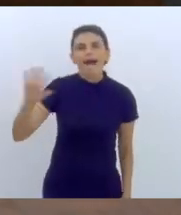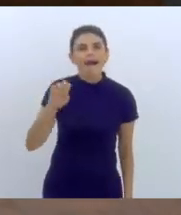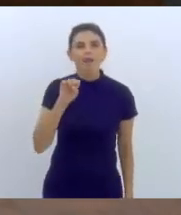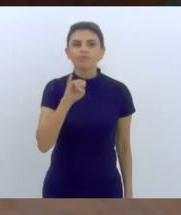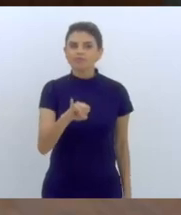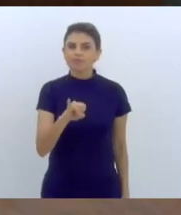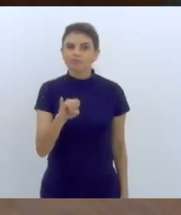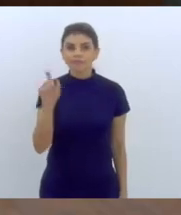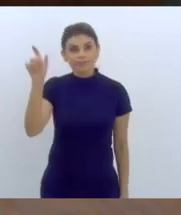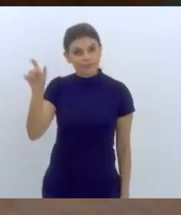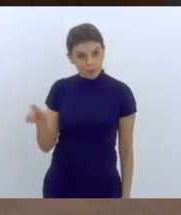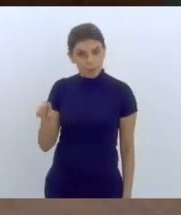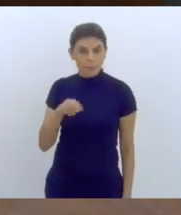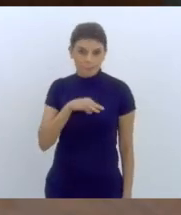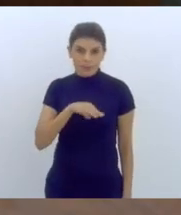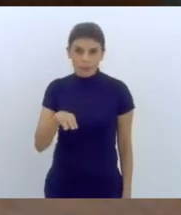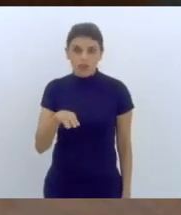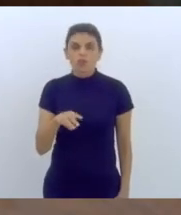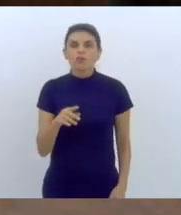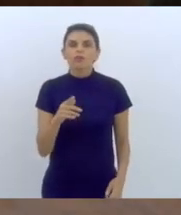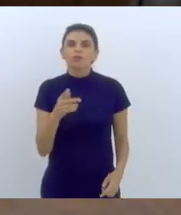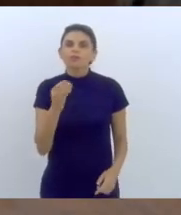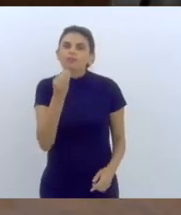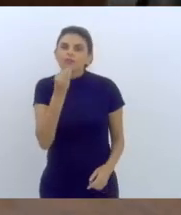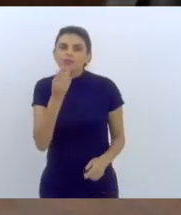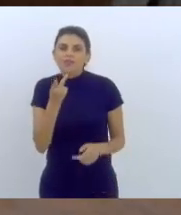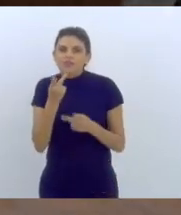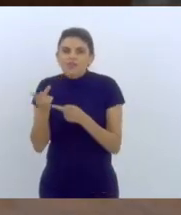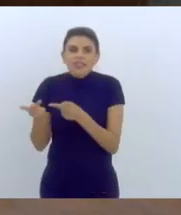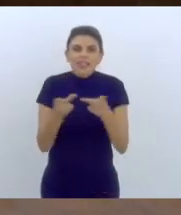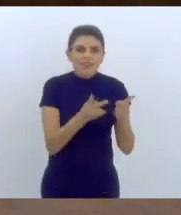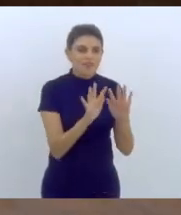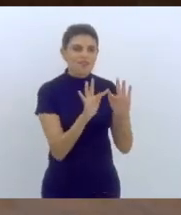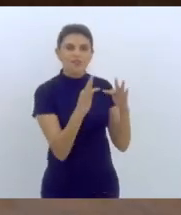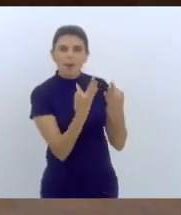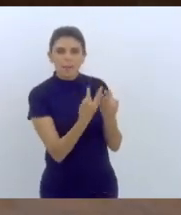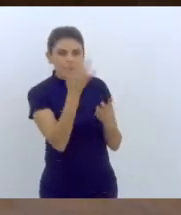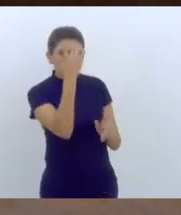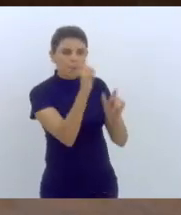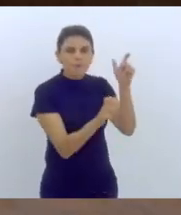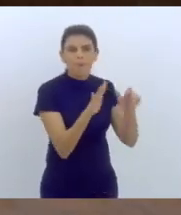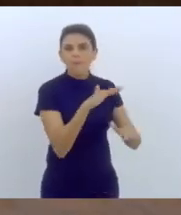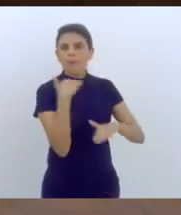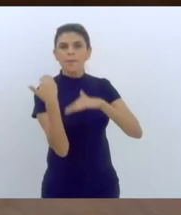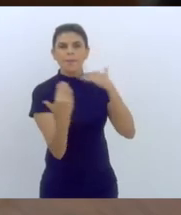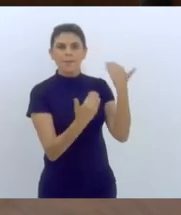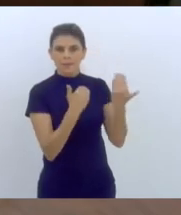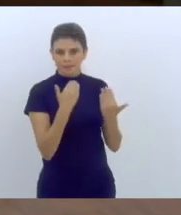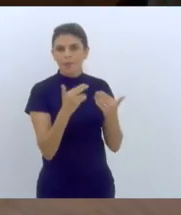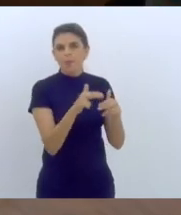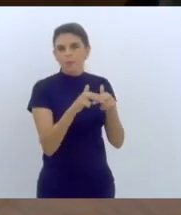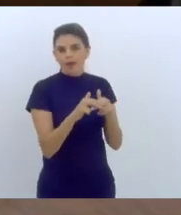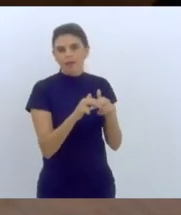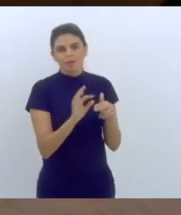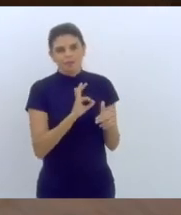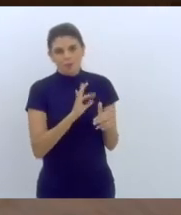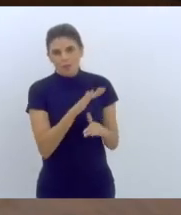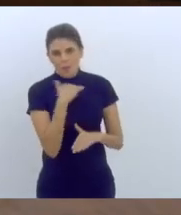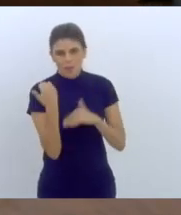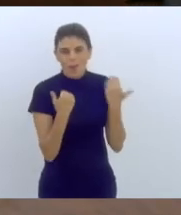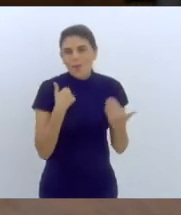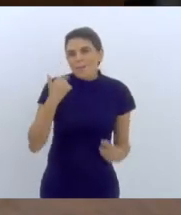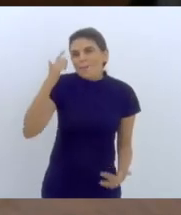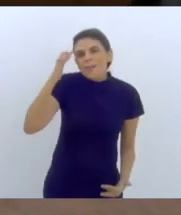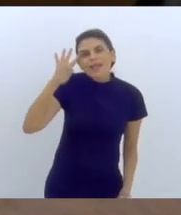o ministro visitaria as famílias enlutadas dos policiais. Nós